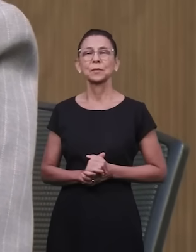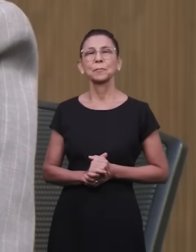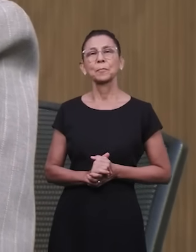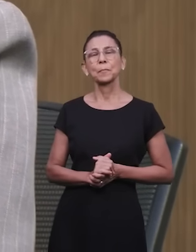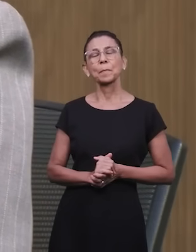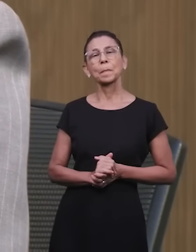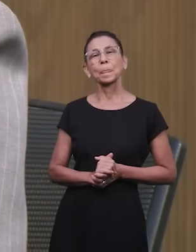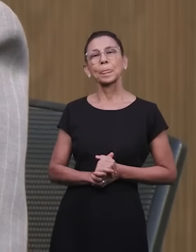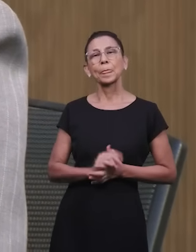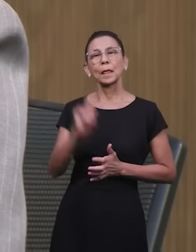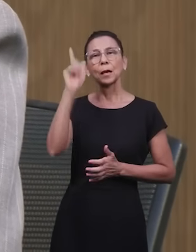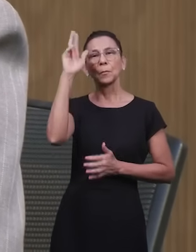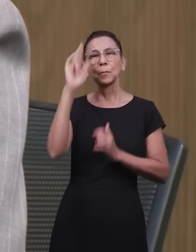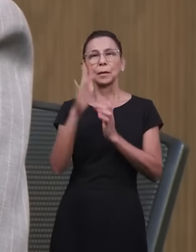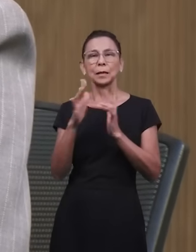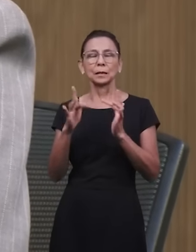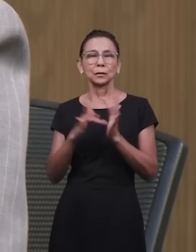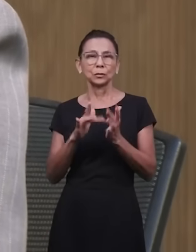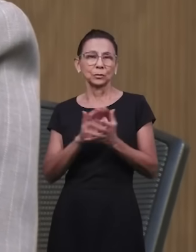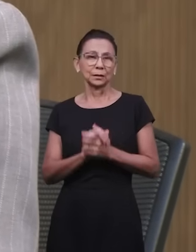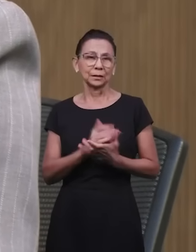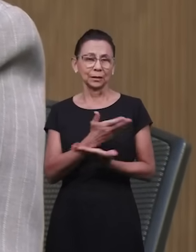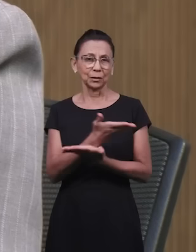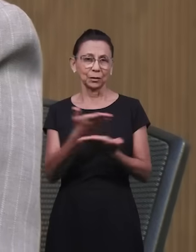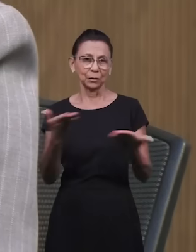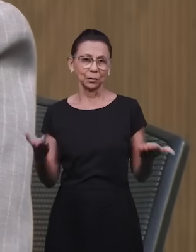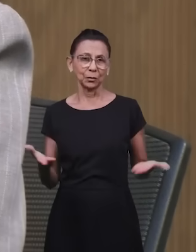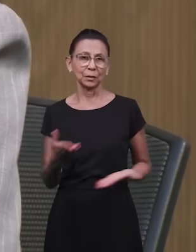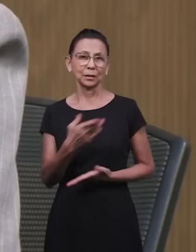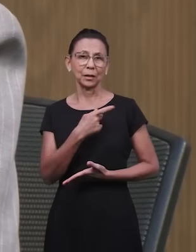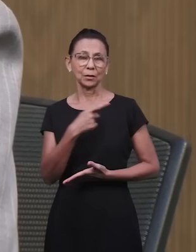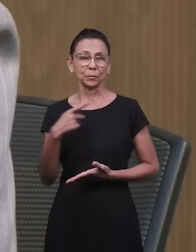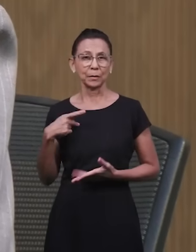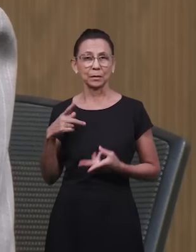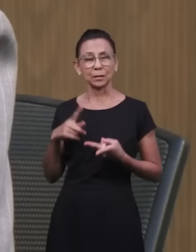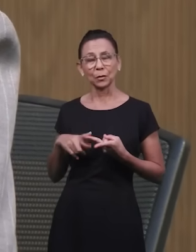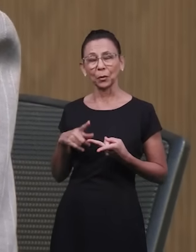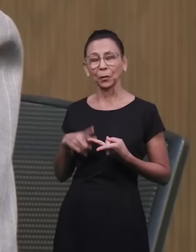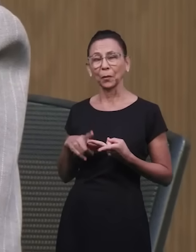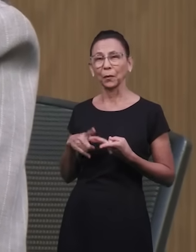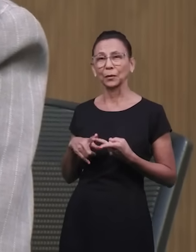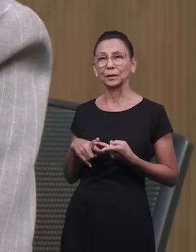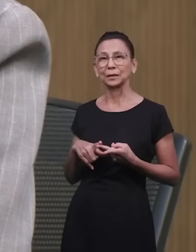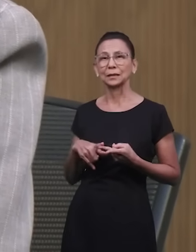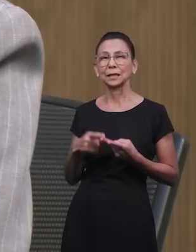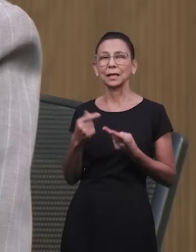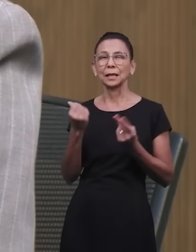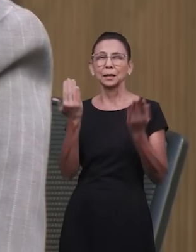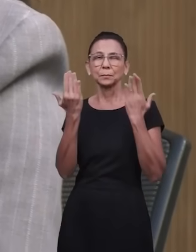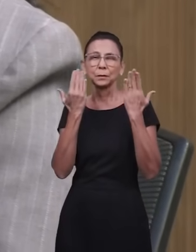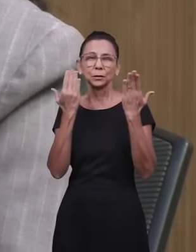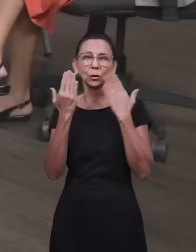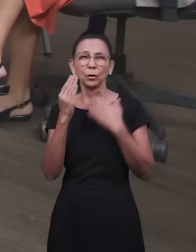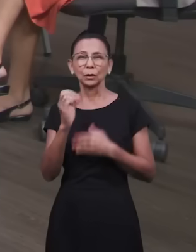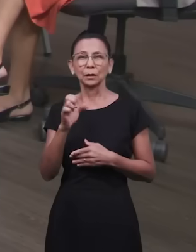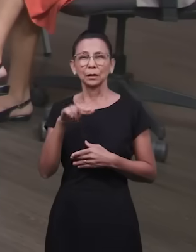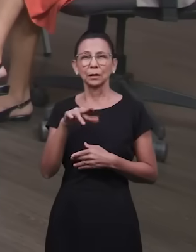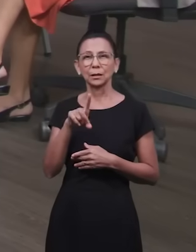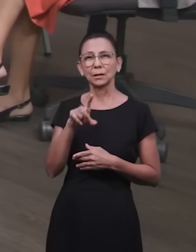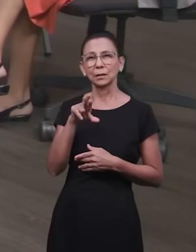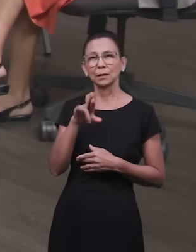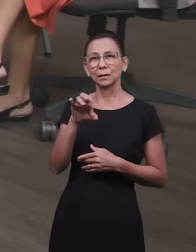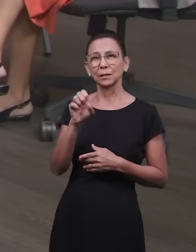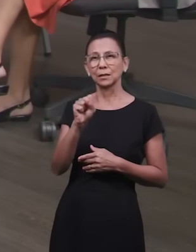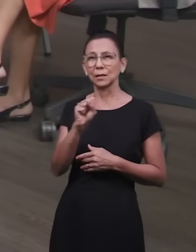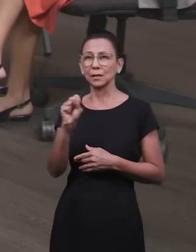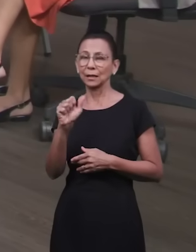presentes, a nossa convidada Andressa, e também aos nossos telespectadores, né, que estão nos honrando aqui em nos assistir. E eu vou aproveitar, pastor, e